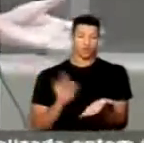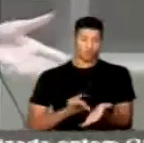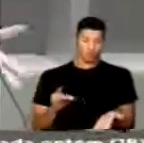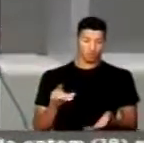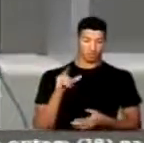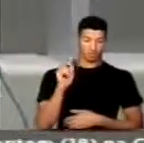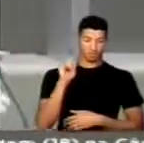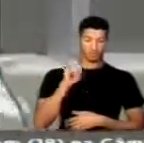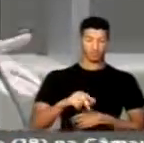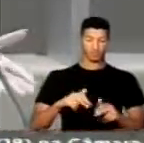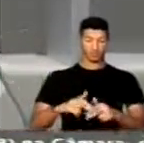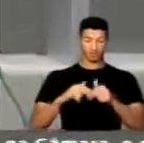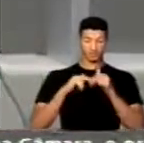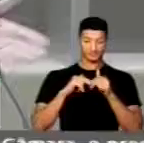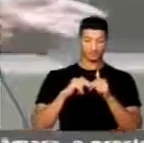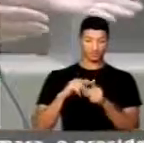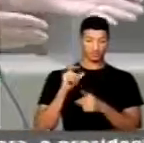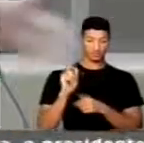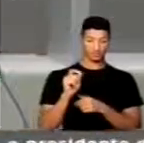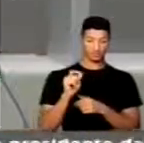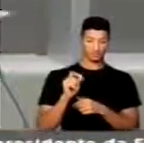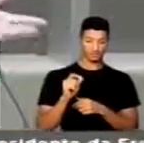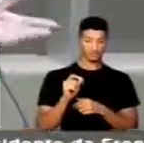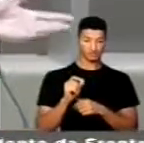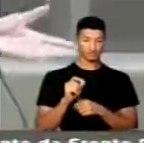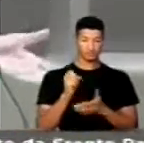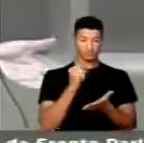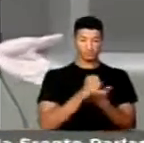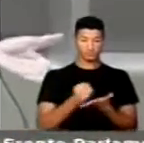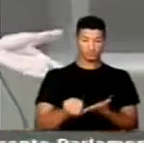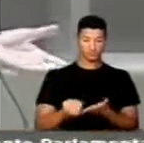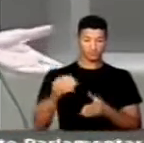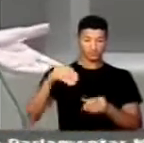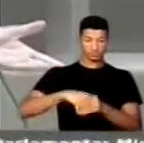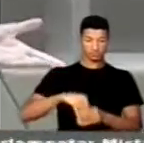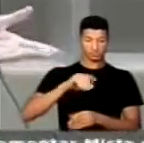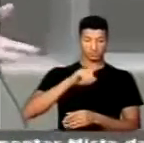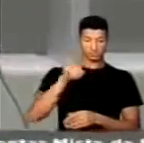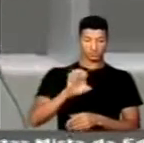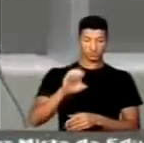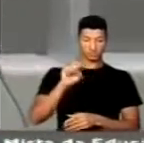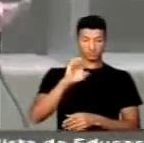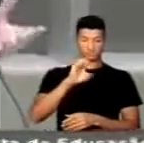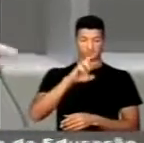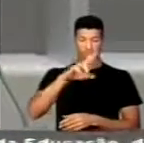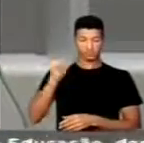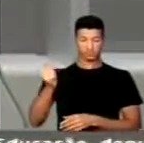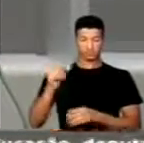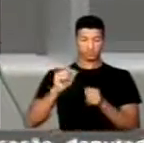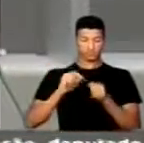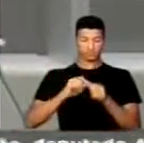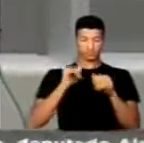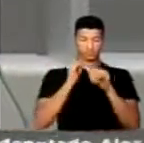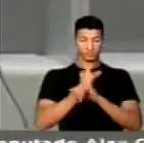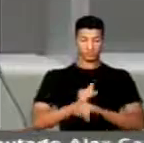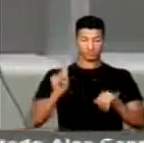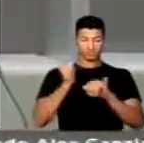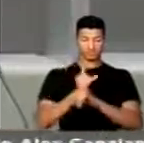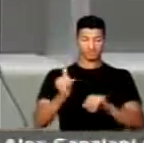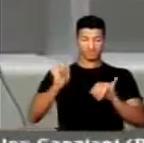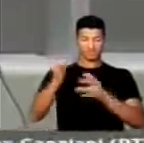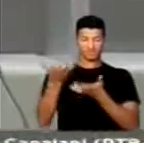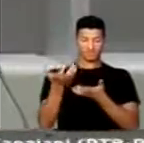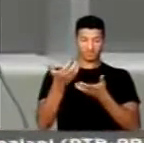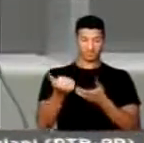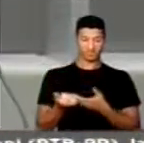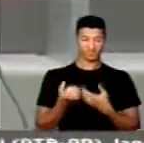Evidente que é por isso que o chanceler interino José Serra fez um pronunciamento